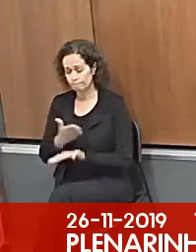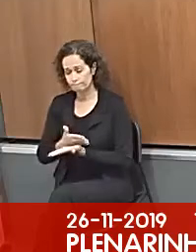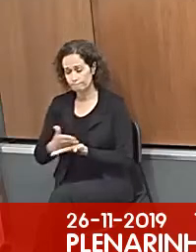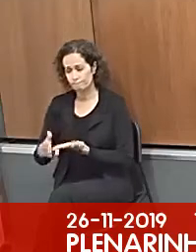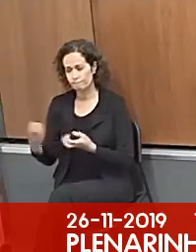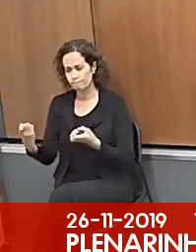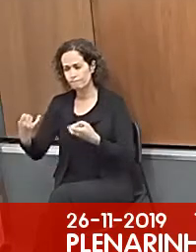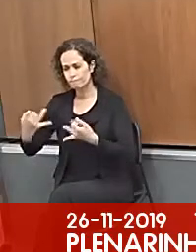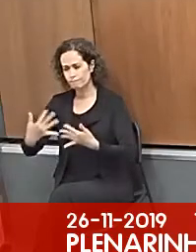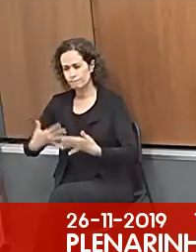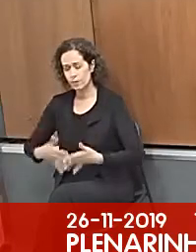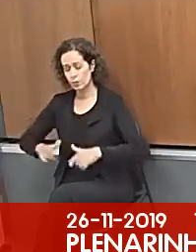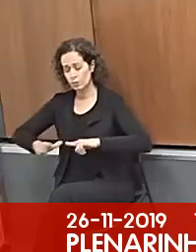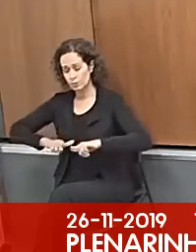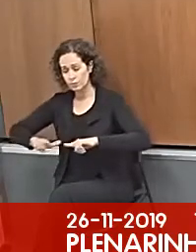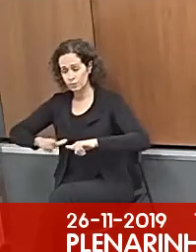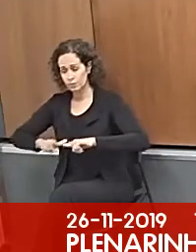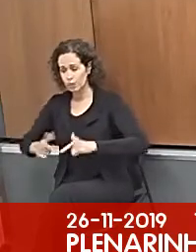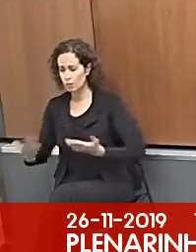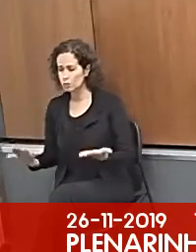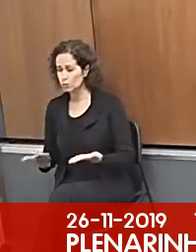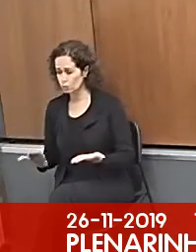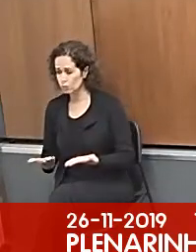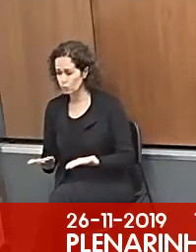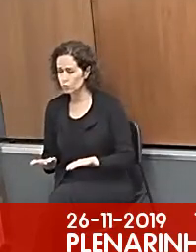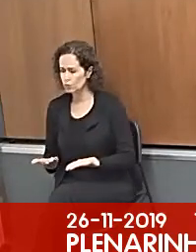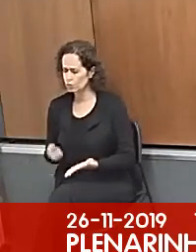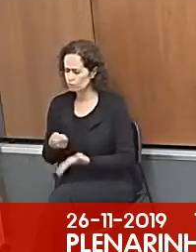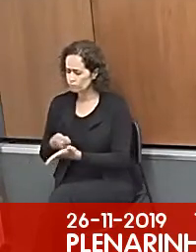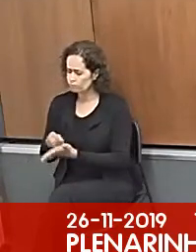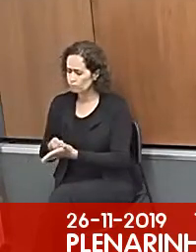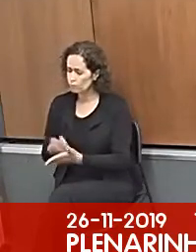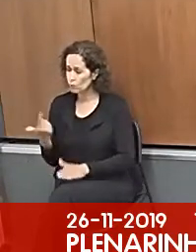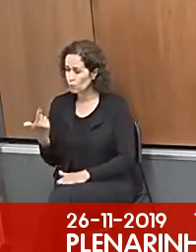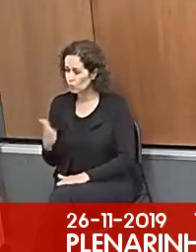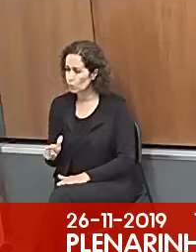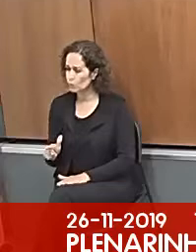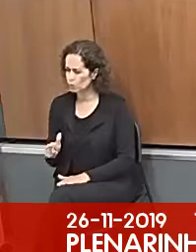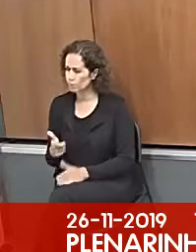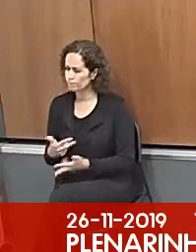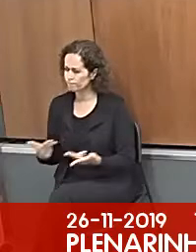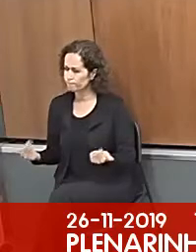o mercado de trabalho exige hoje outras coisas. Eu tive